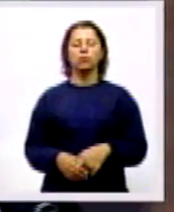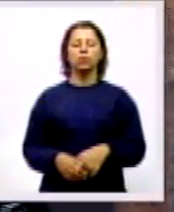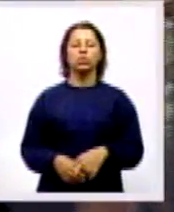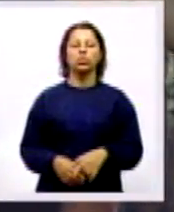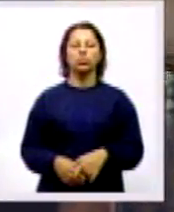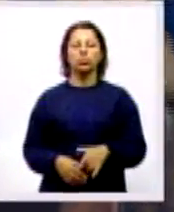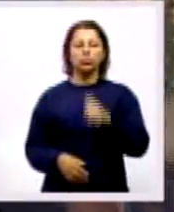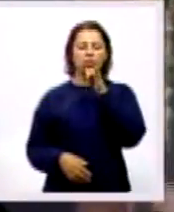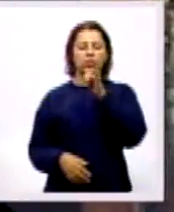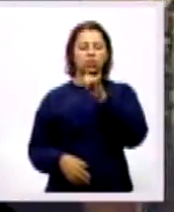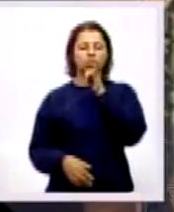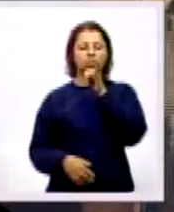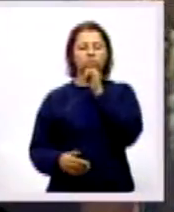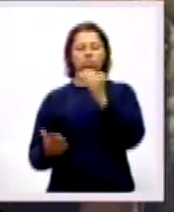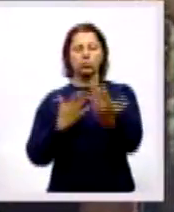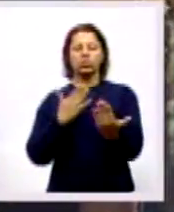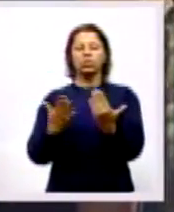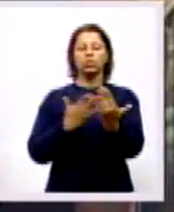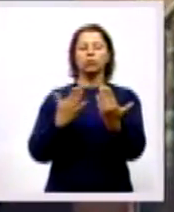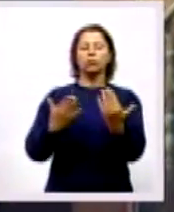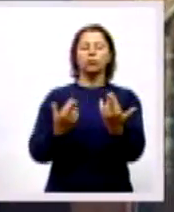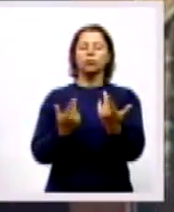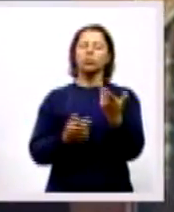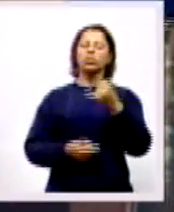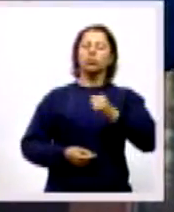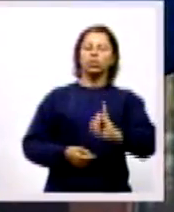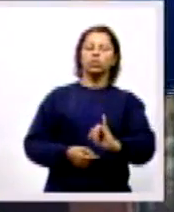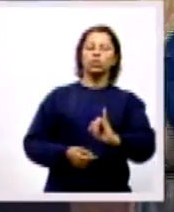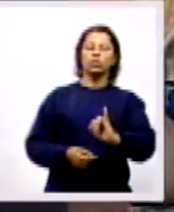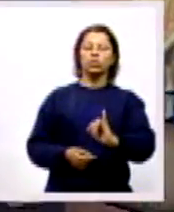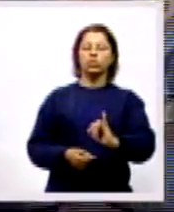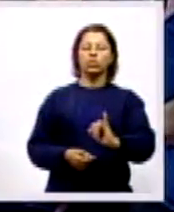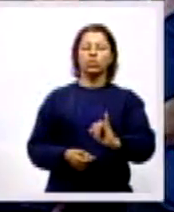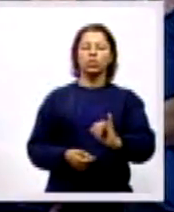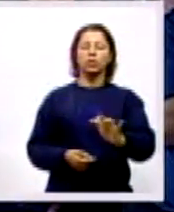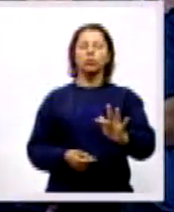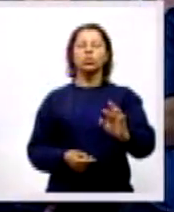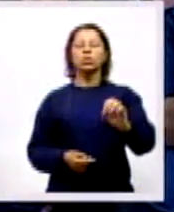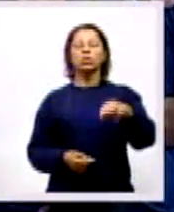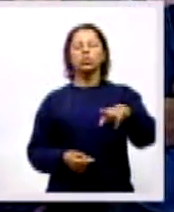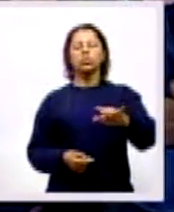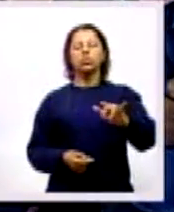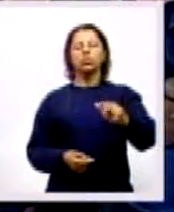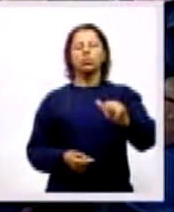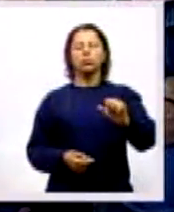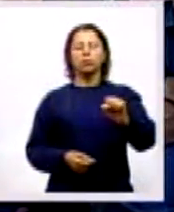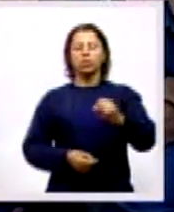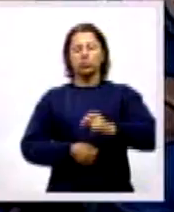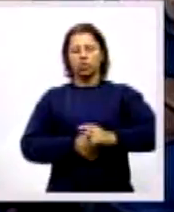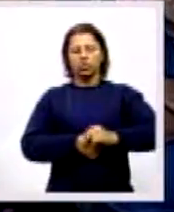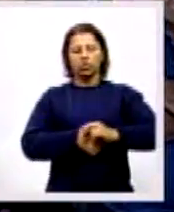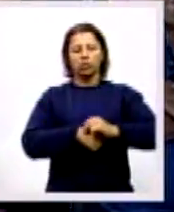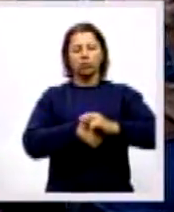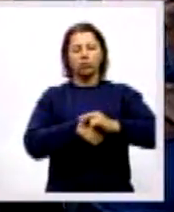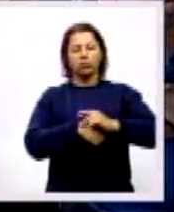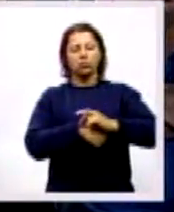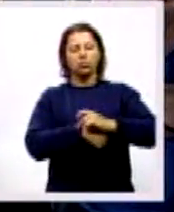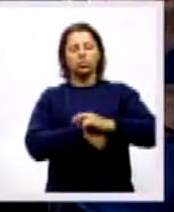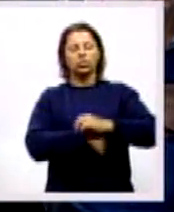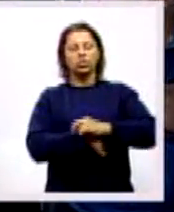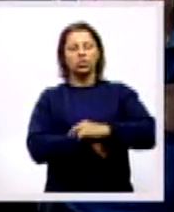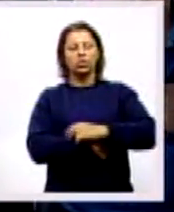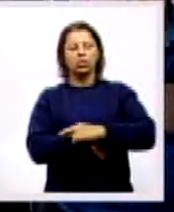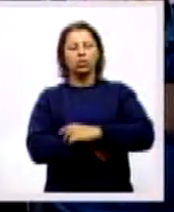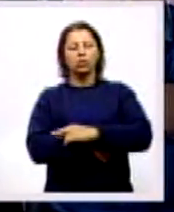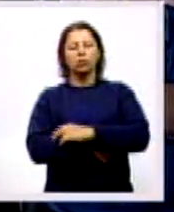digamos assim, fazer a comparação como se fôssemos formiguinhas que vamos trabalhando. Você já viu como formiga vai abrindo